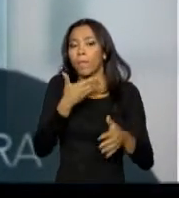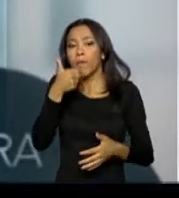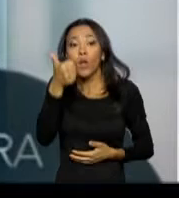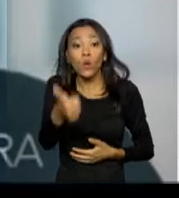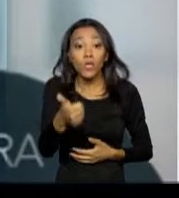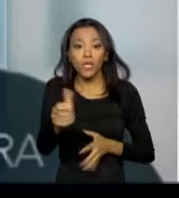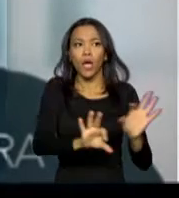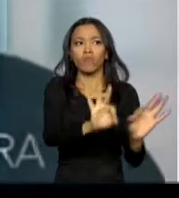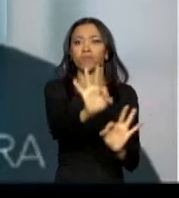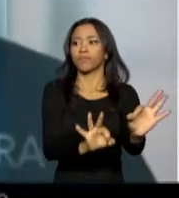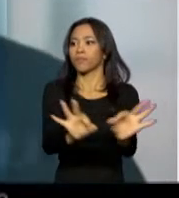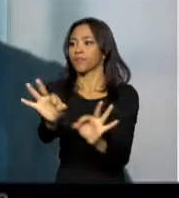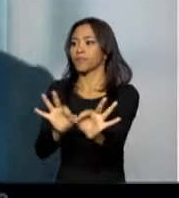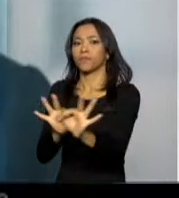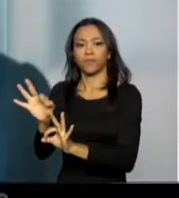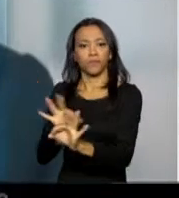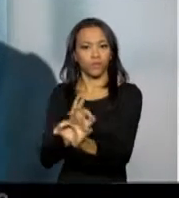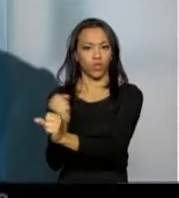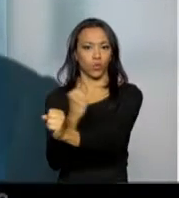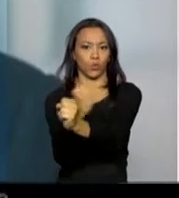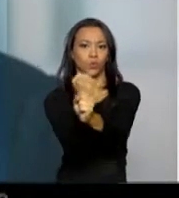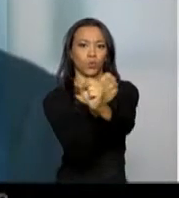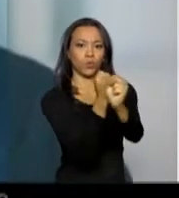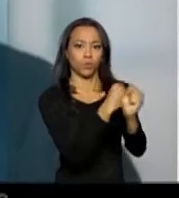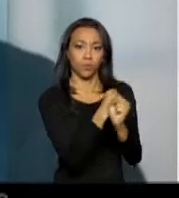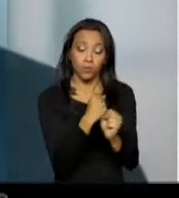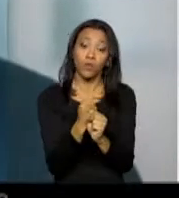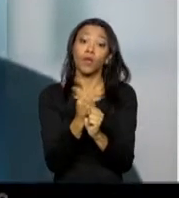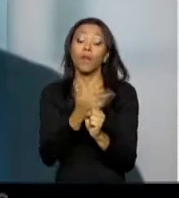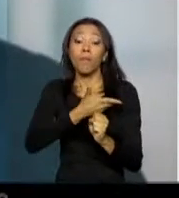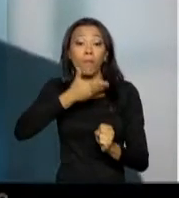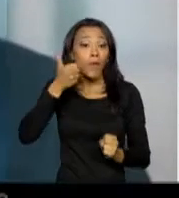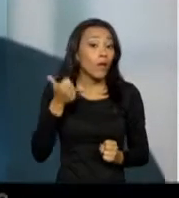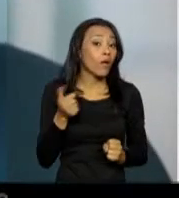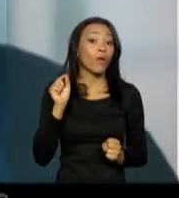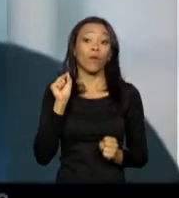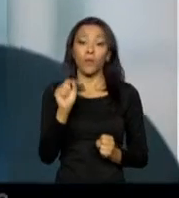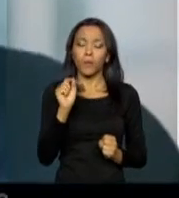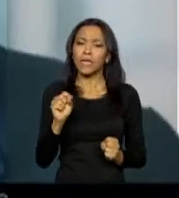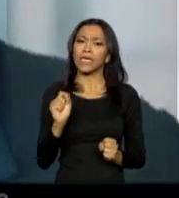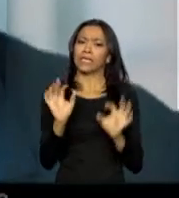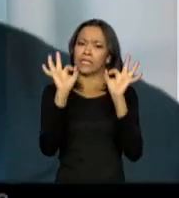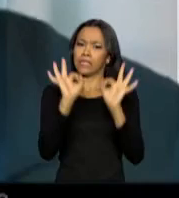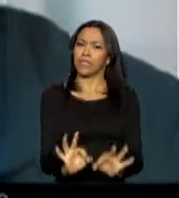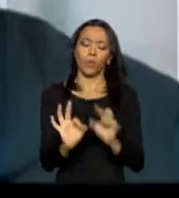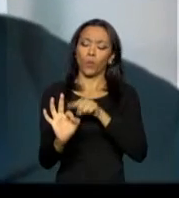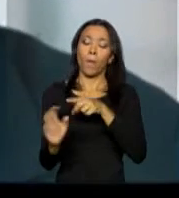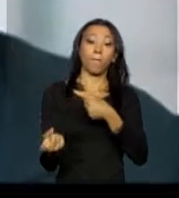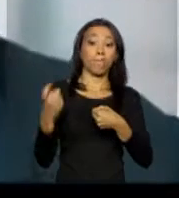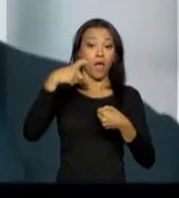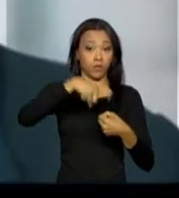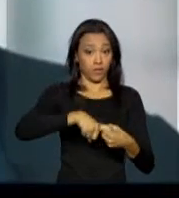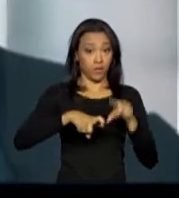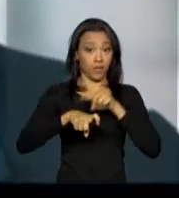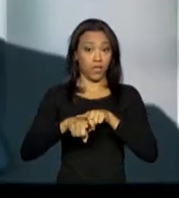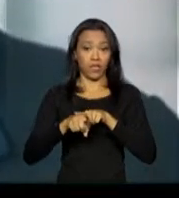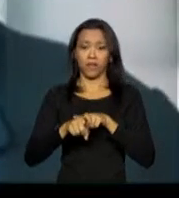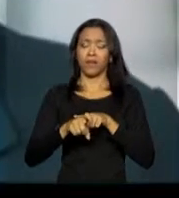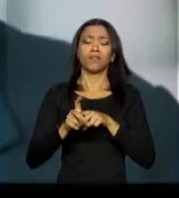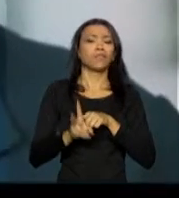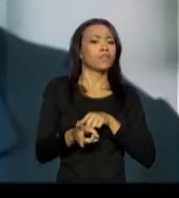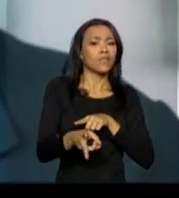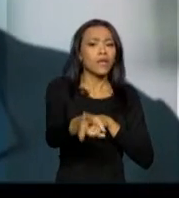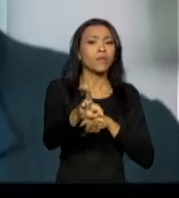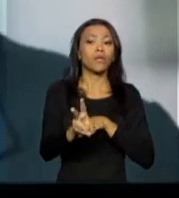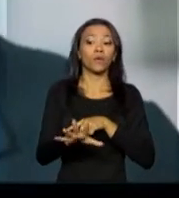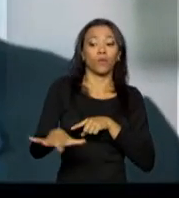da infraestrutura, iniciando a mais ampla, justa e moderna parceria de todos os tempos